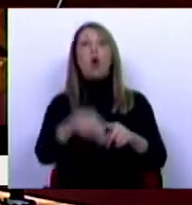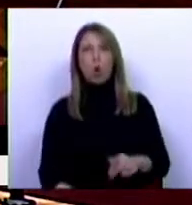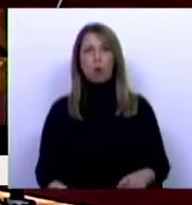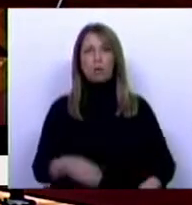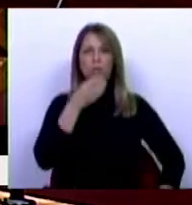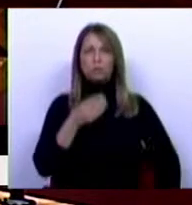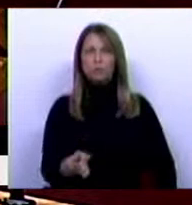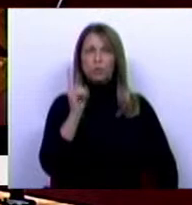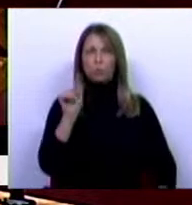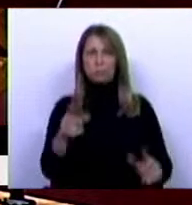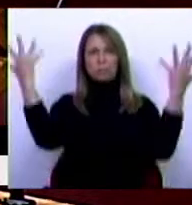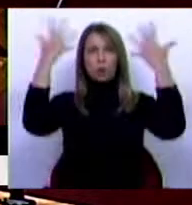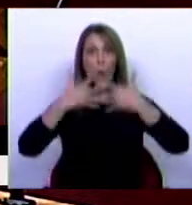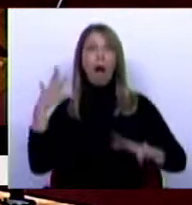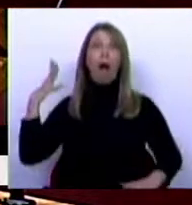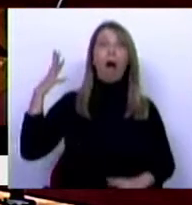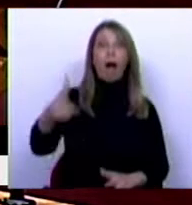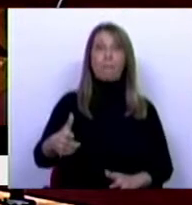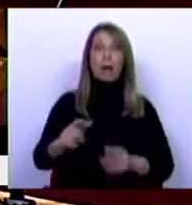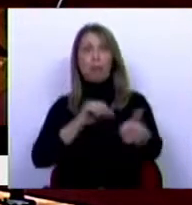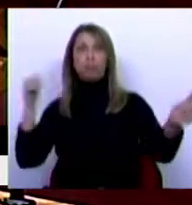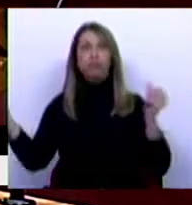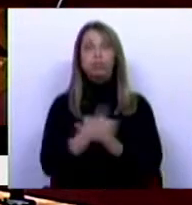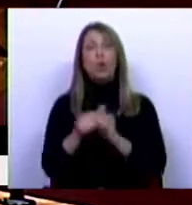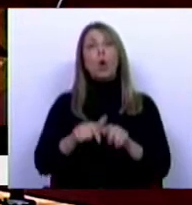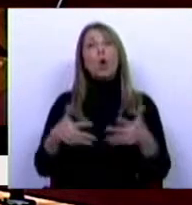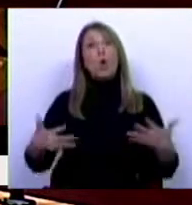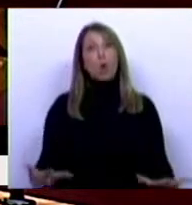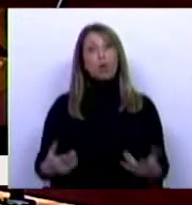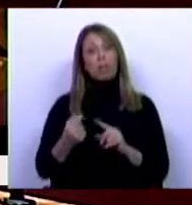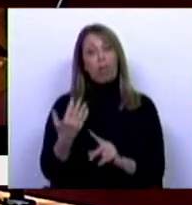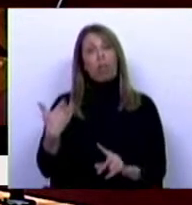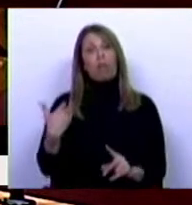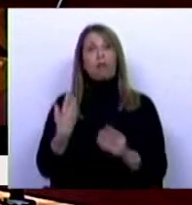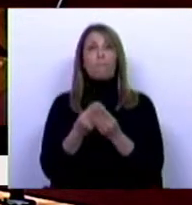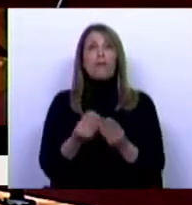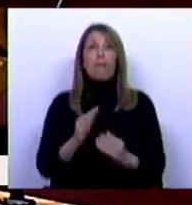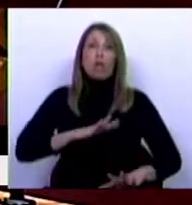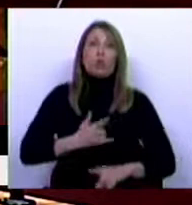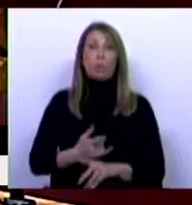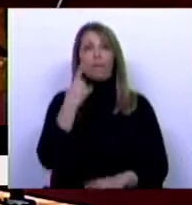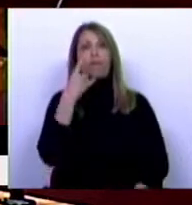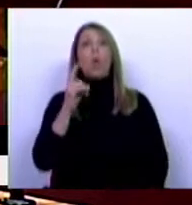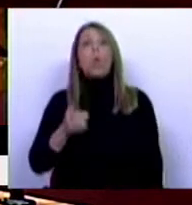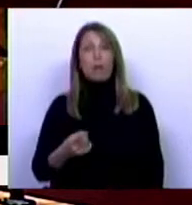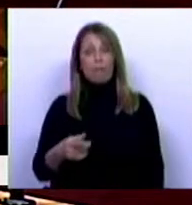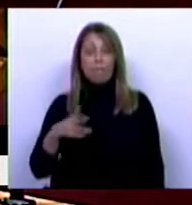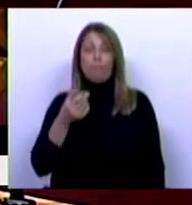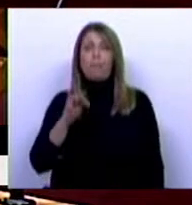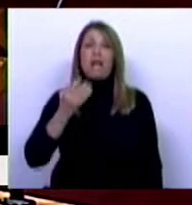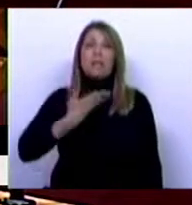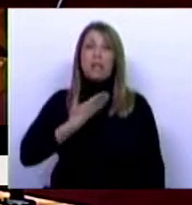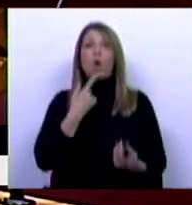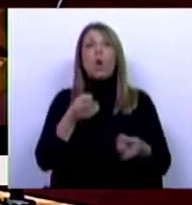daquela noite teve recuo no dia seguinte. Hoje, muito recentemente, noutras matérias, voltamos a verificar que o PSD voltou a não fazer contas